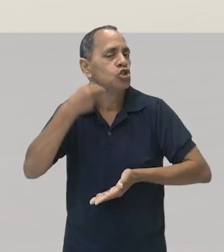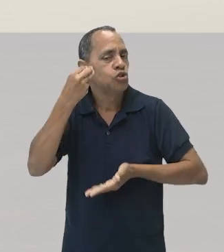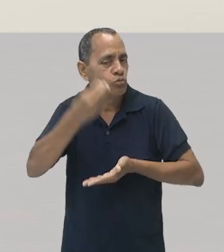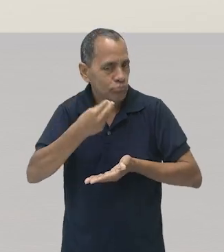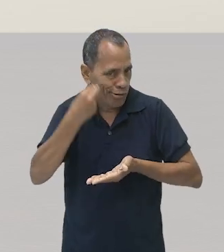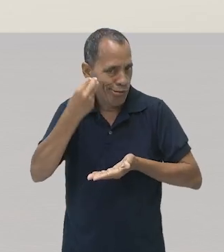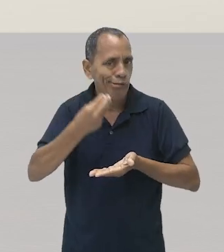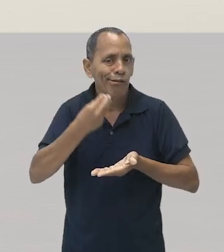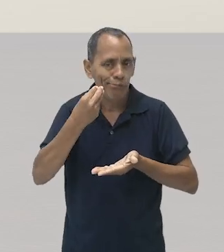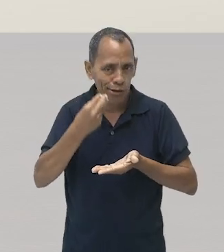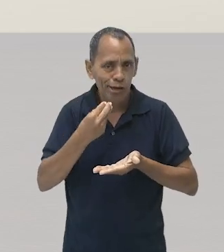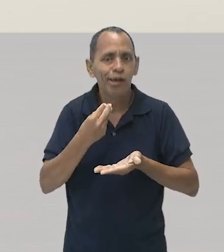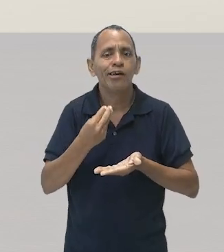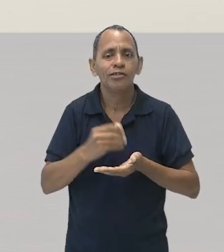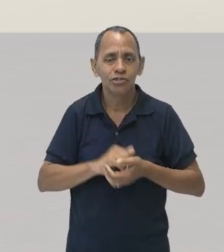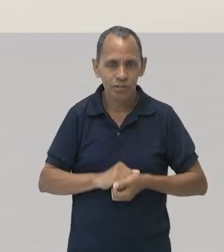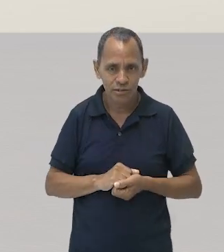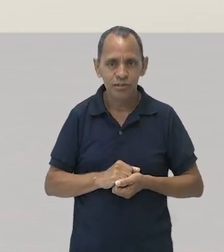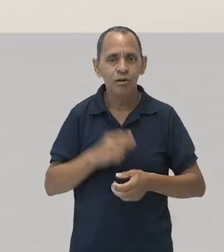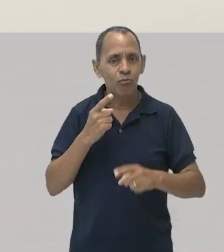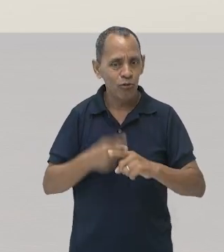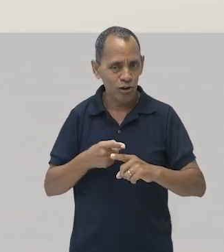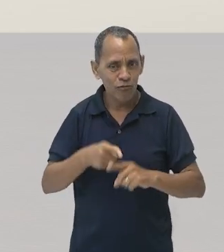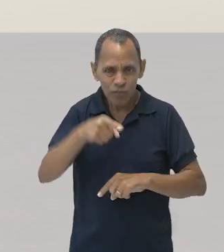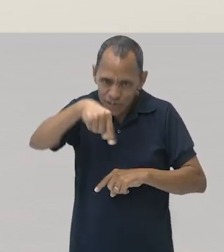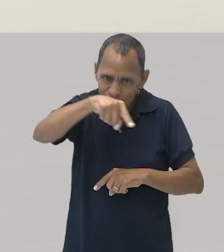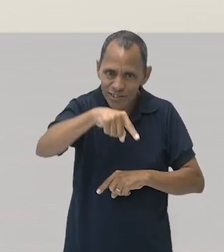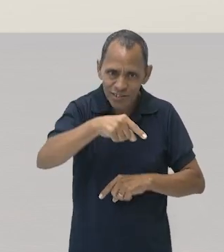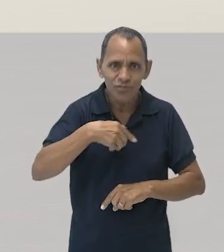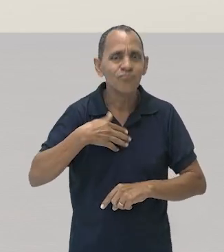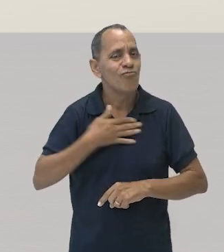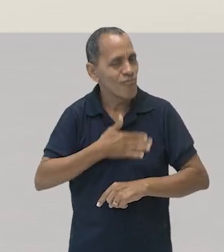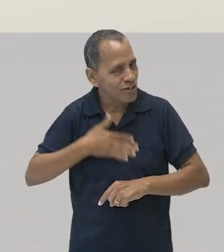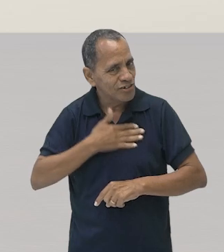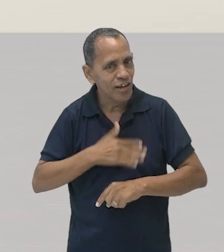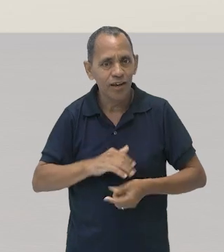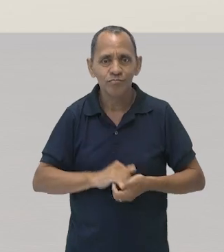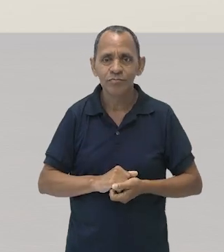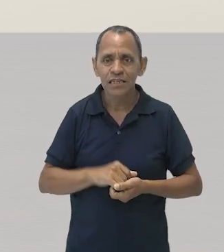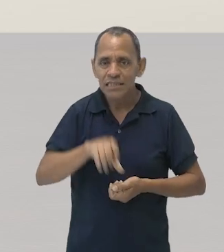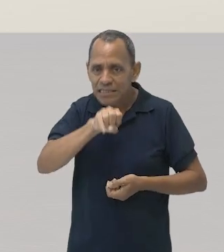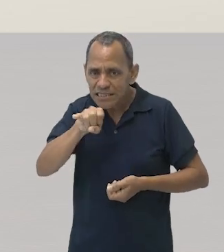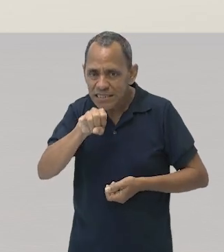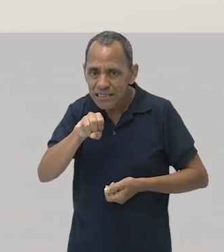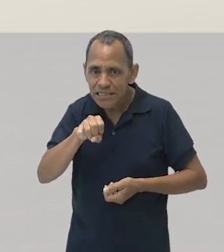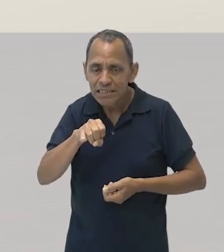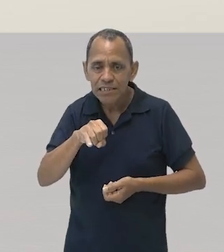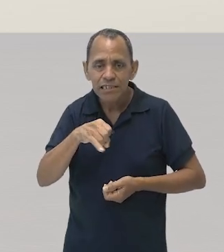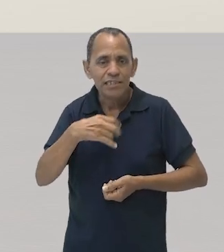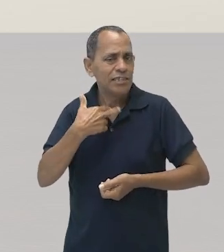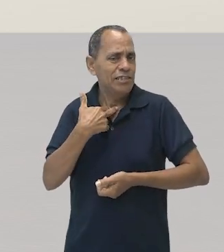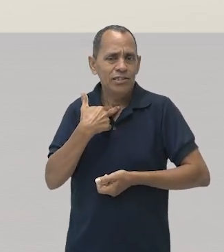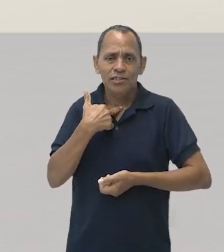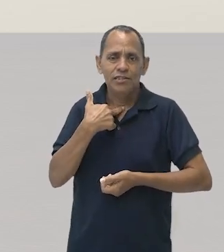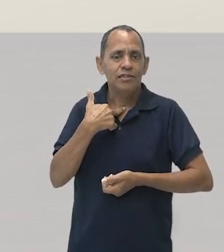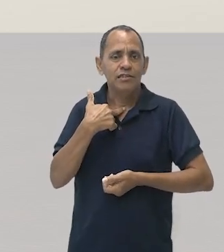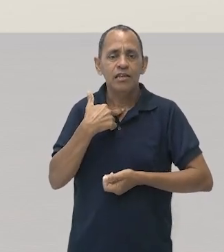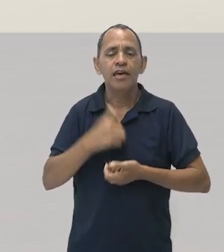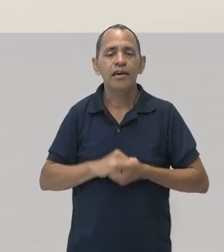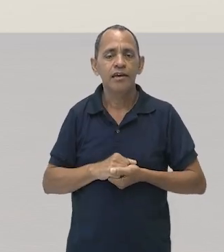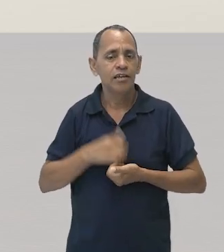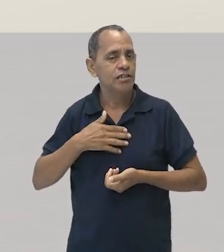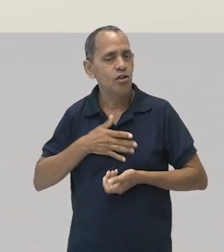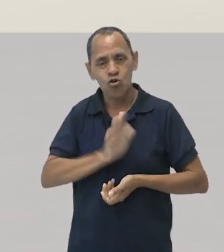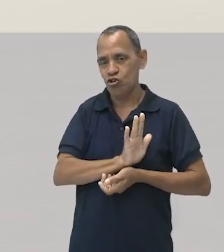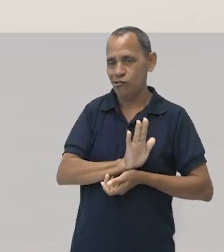que vocês irão gostar. E se não gostar, não tem problema, porque tem várias outras modalidades que vocês podem se interessar,